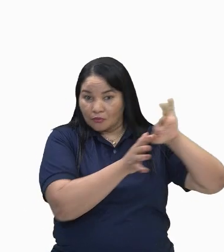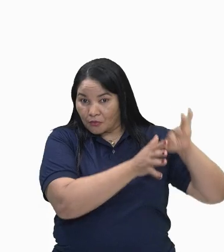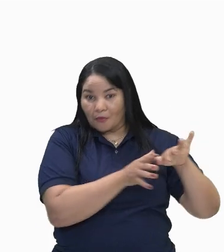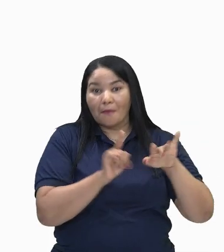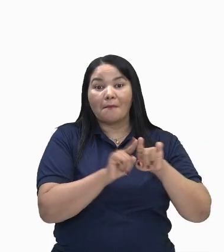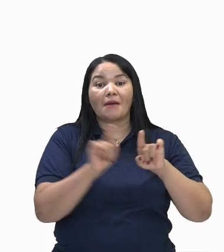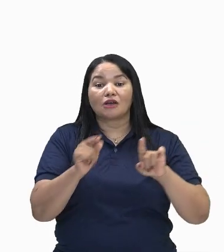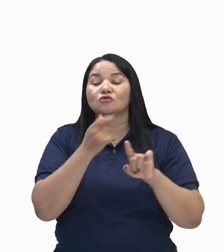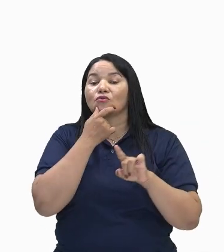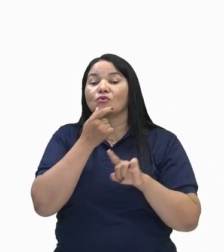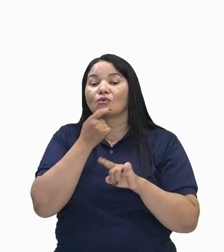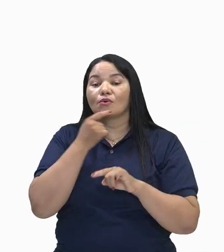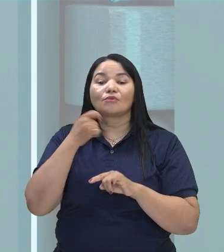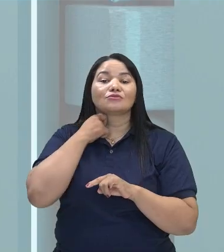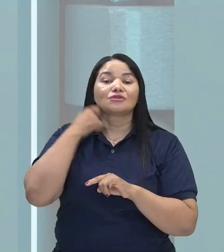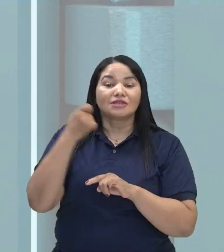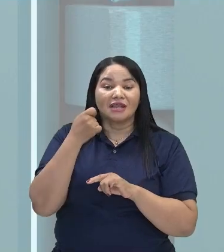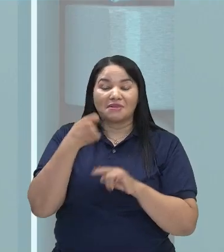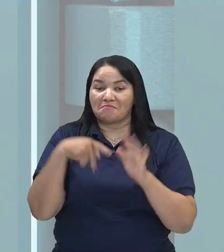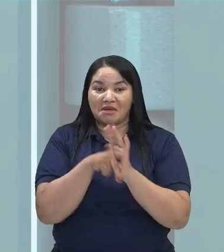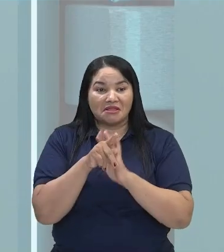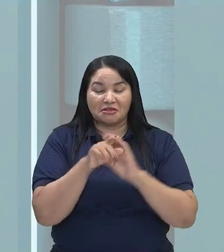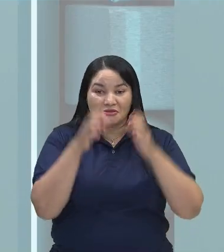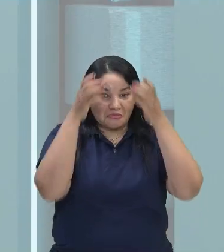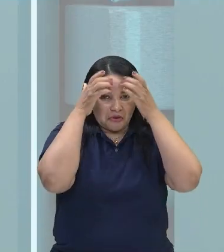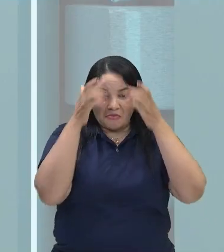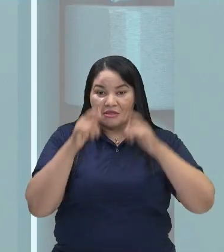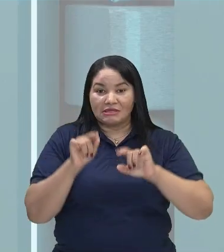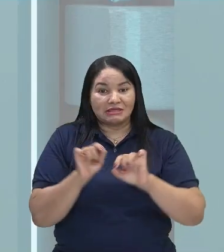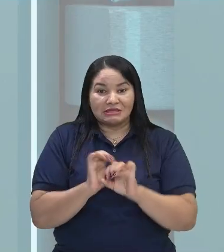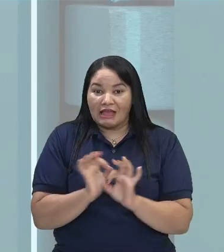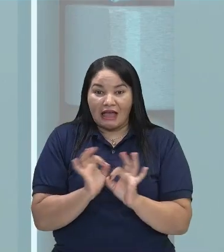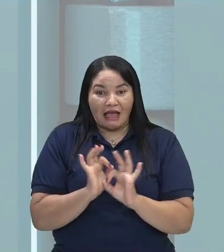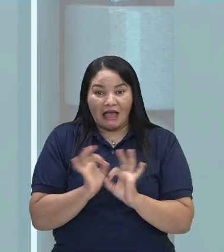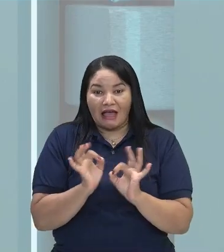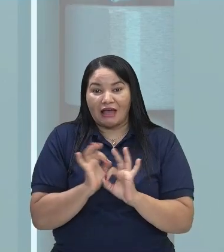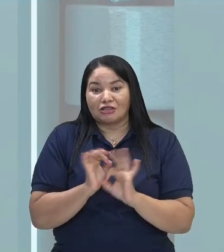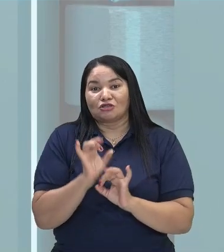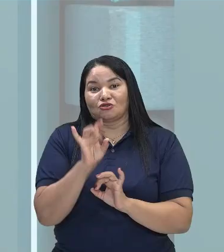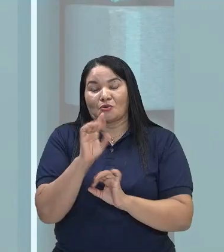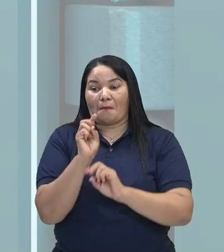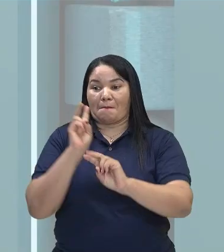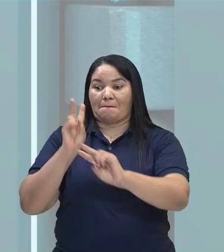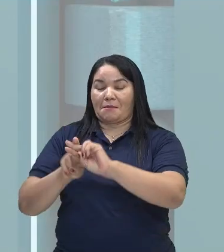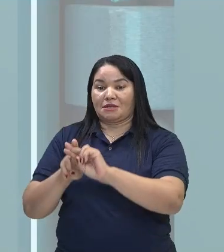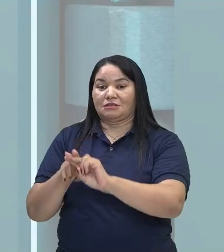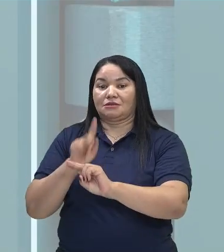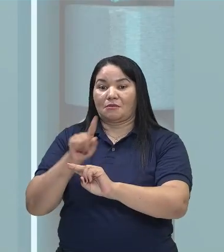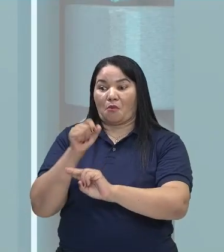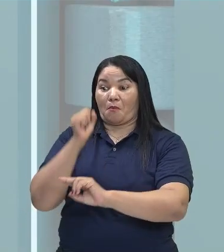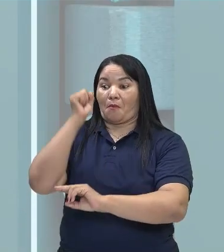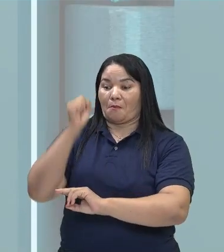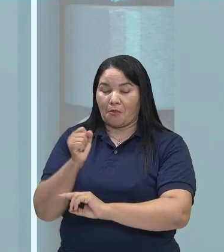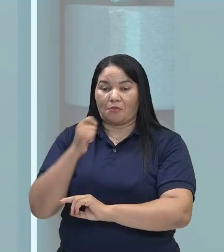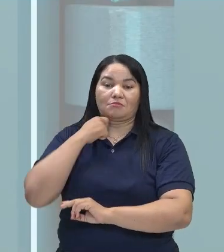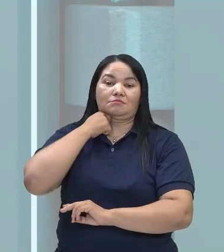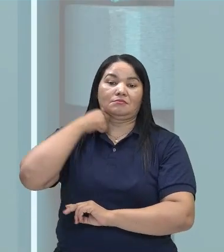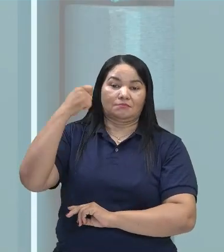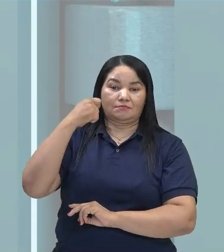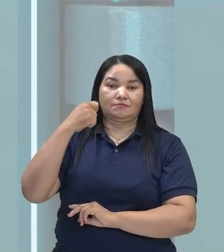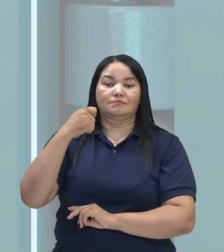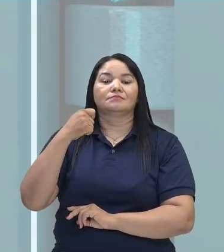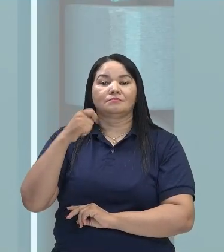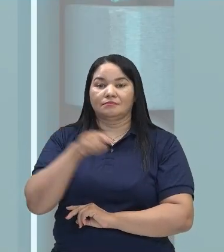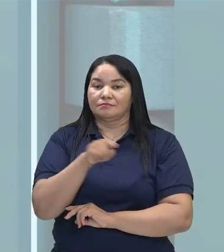Tiradentes, como não era uma grande figura, não era da burguesia, foi preso e foi morto, né? Como